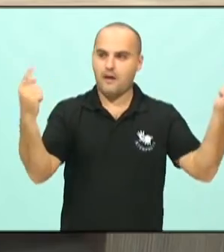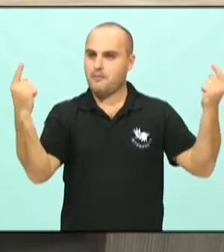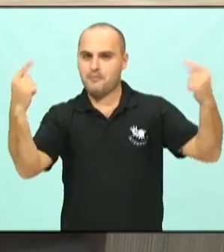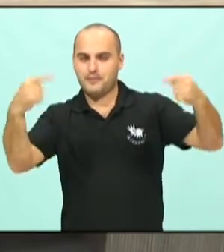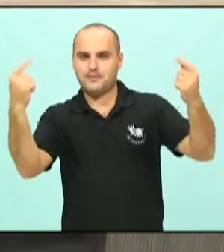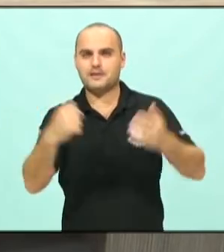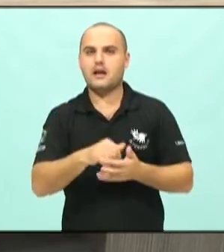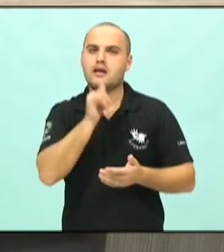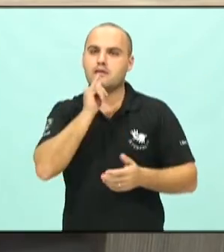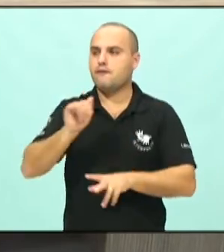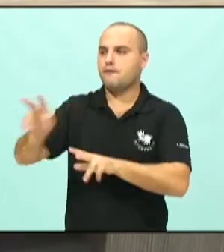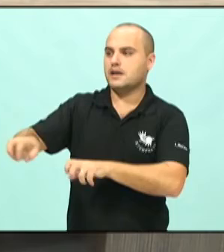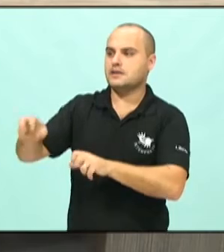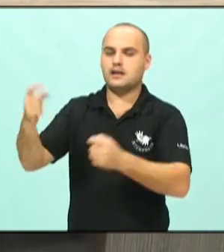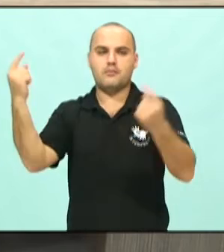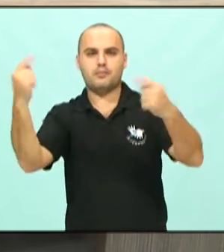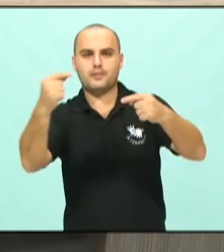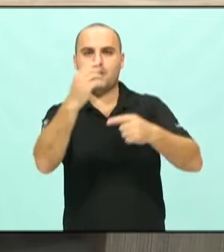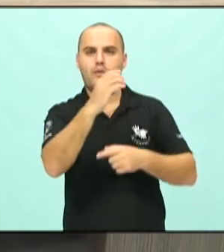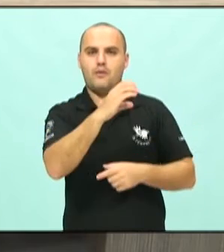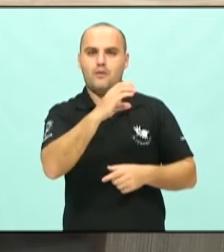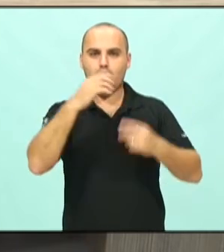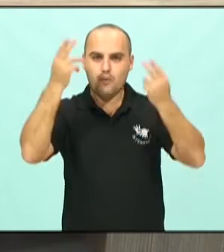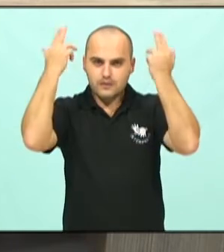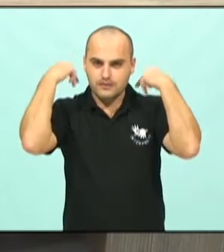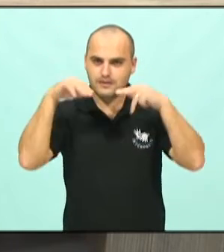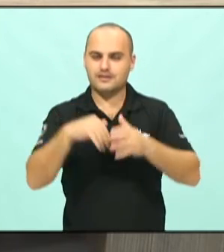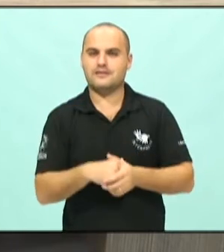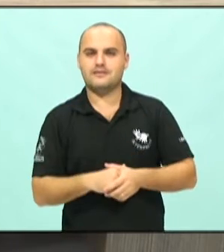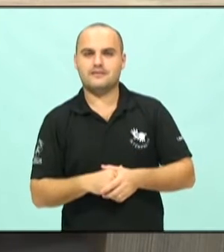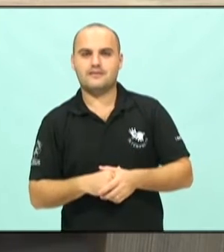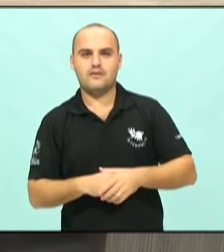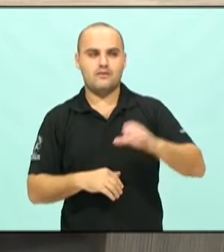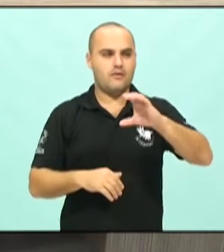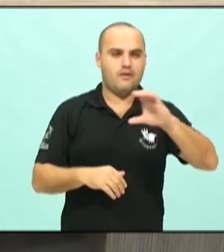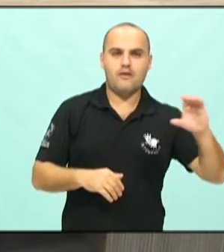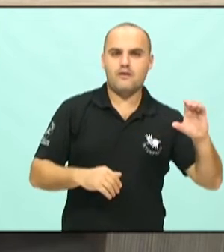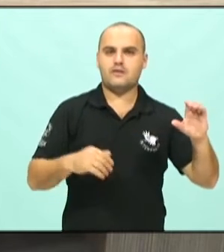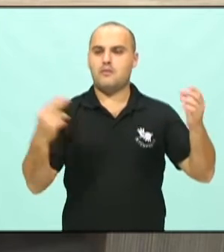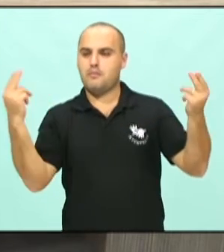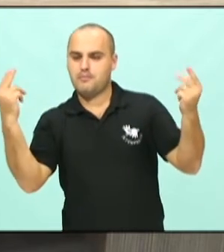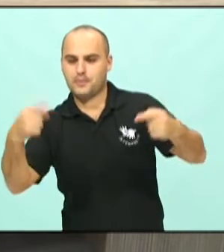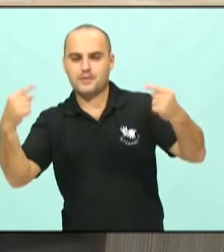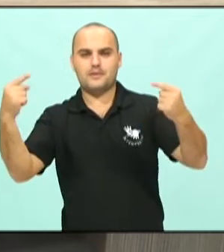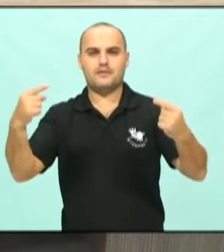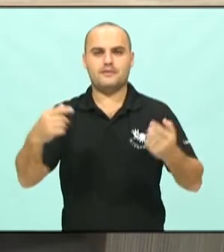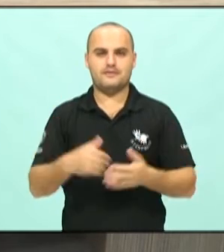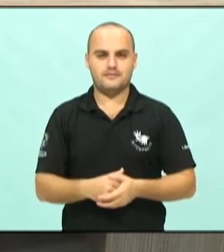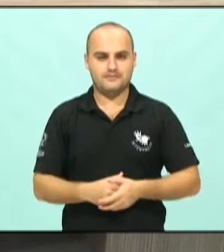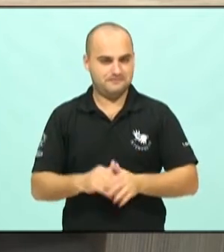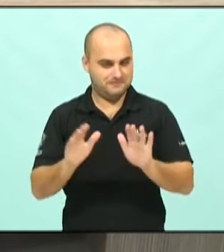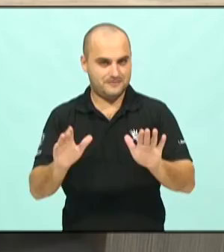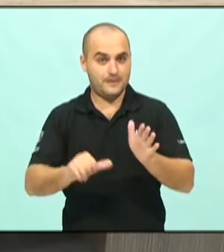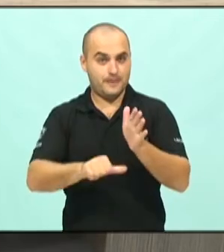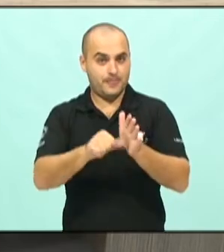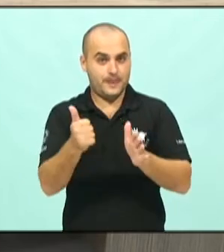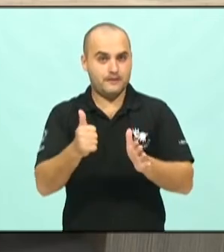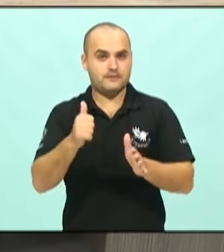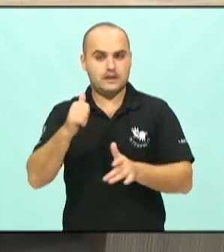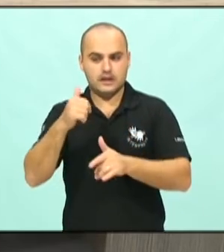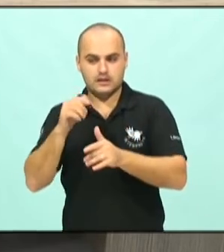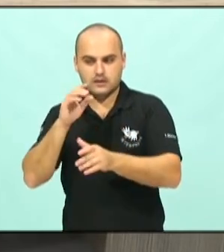O bairro Fazenda contra Cordeiros, o bairro Cordeiros contra o Costa Cavalcante e assim vai. Primeiro, no semestre, nós vamos trabalhar dentro de